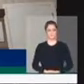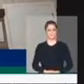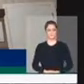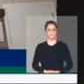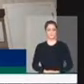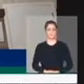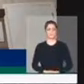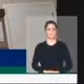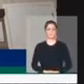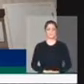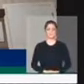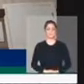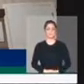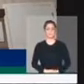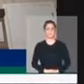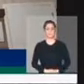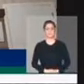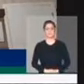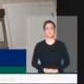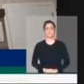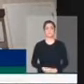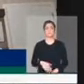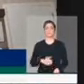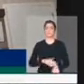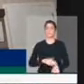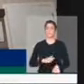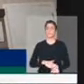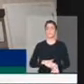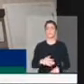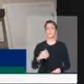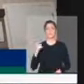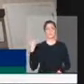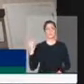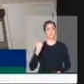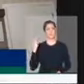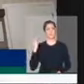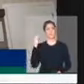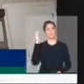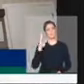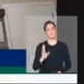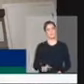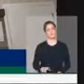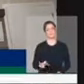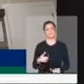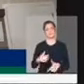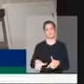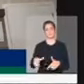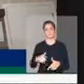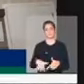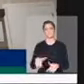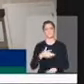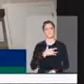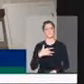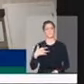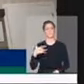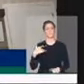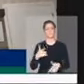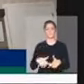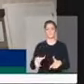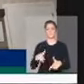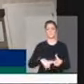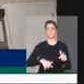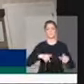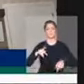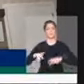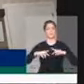o brasil vive uma crise de grandes proporções uma crise humanitária onde o